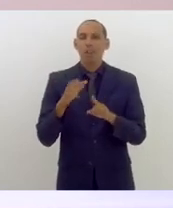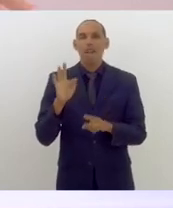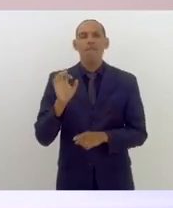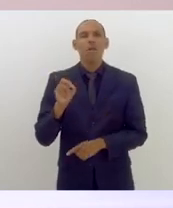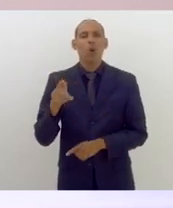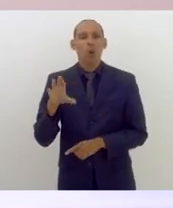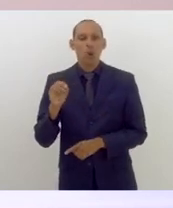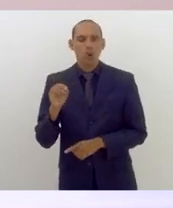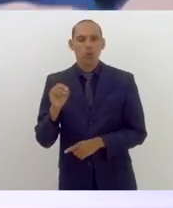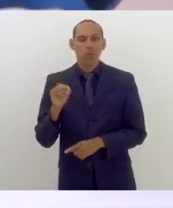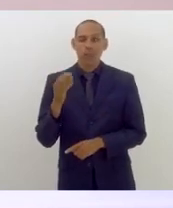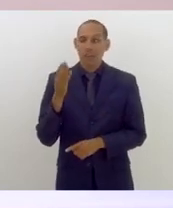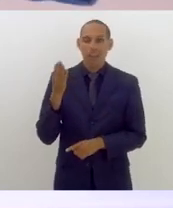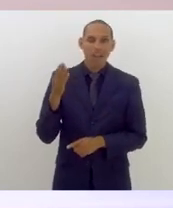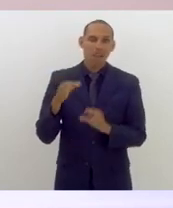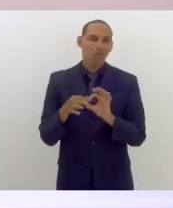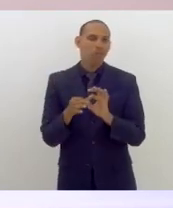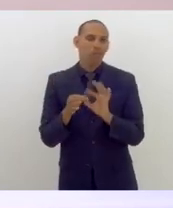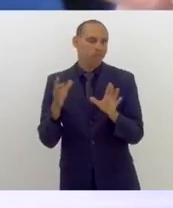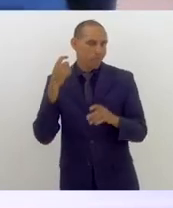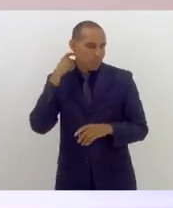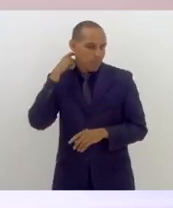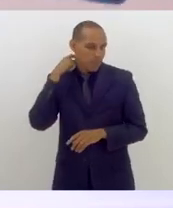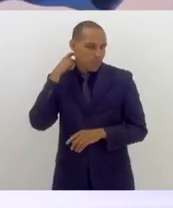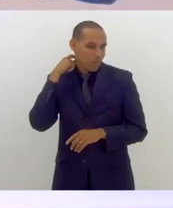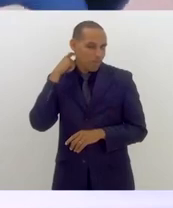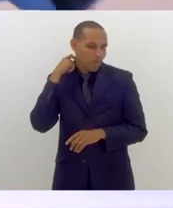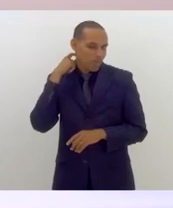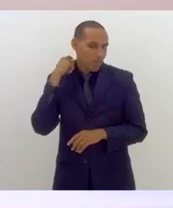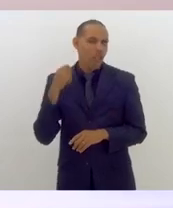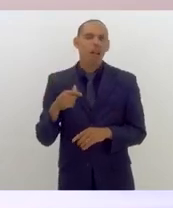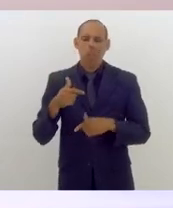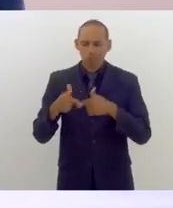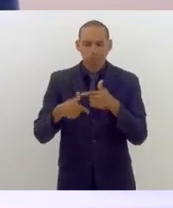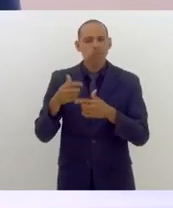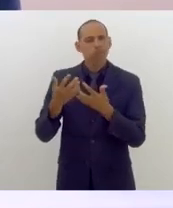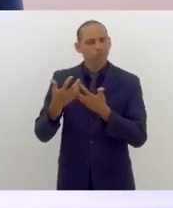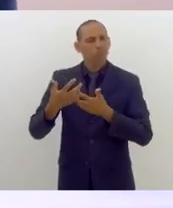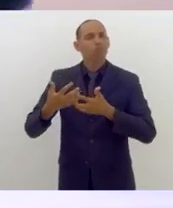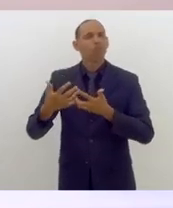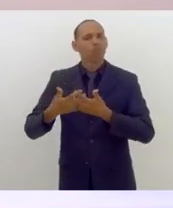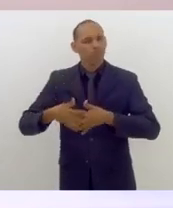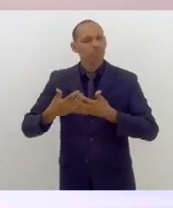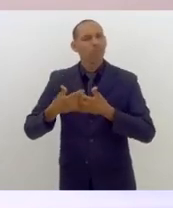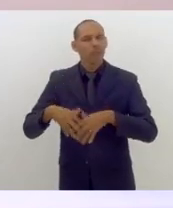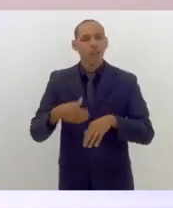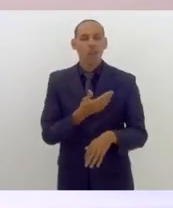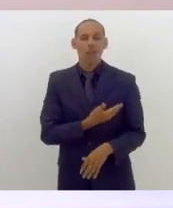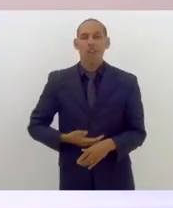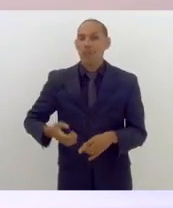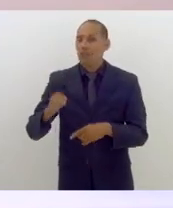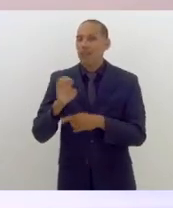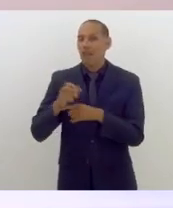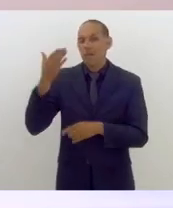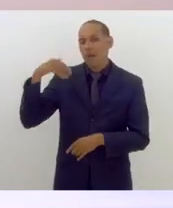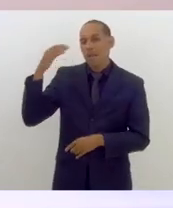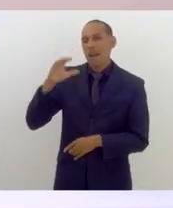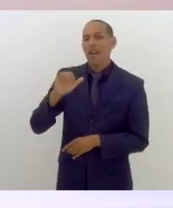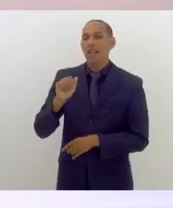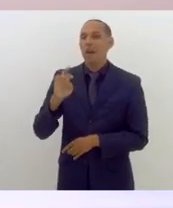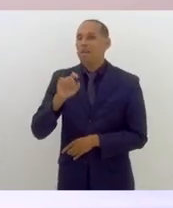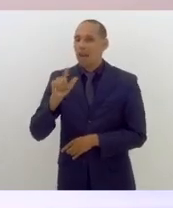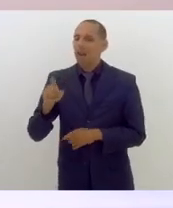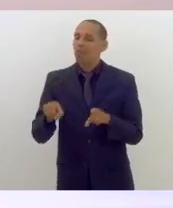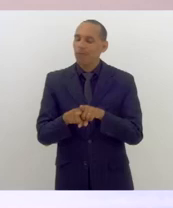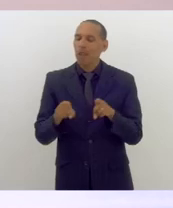que foram autorizados estão estão funcionando através do Governo do Estado Sérgio Cabral que também deu